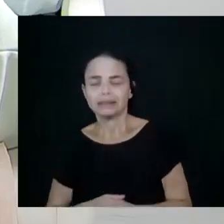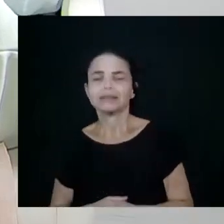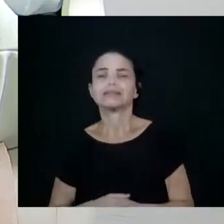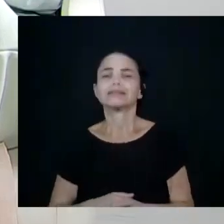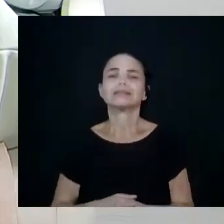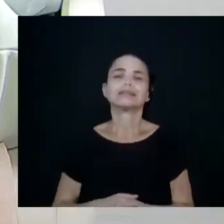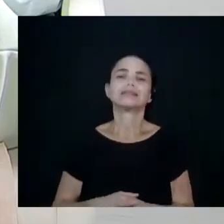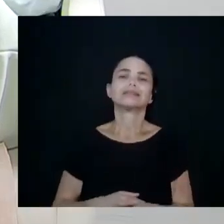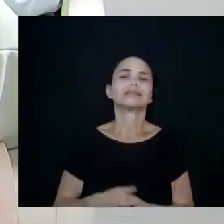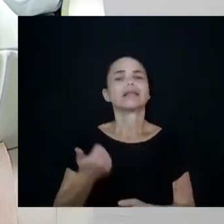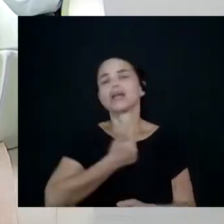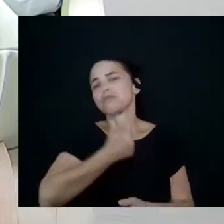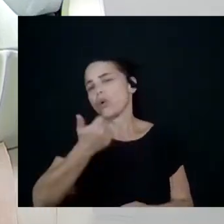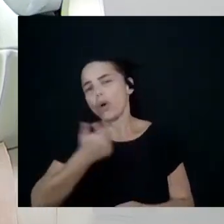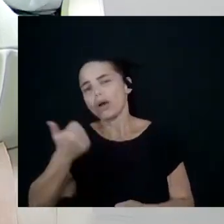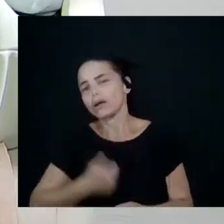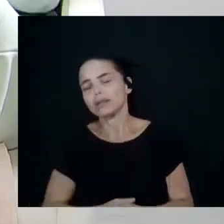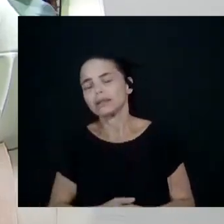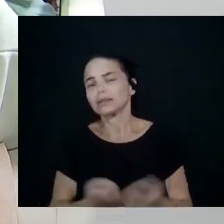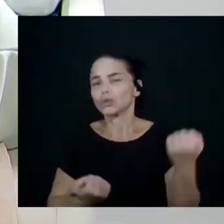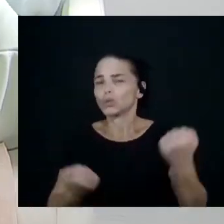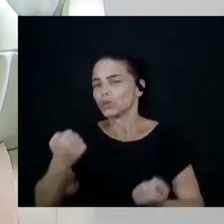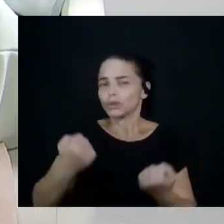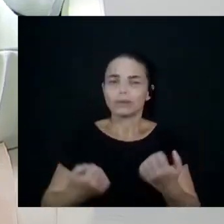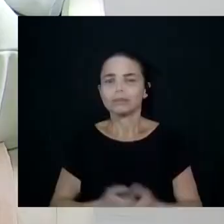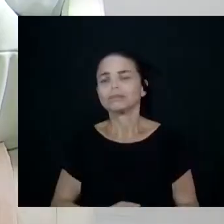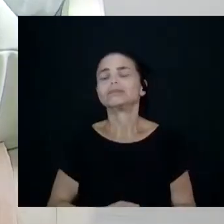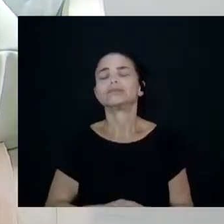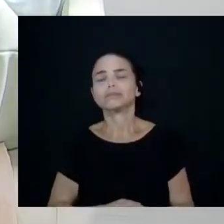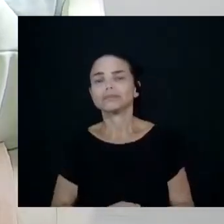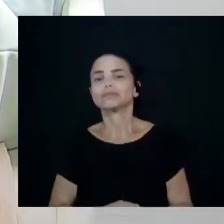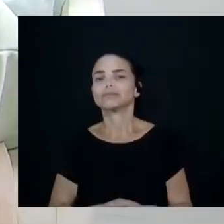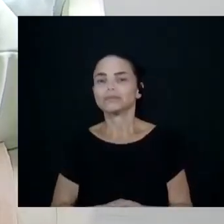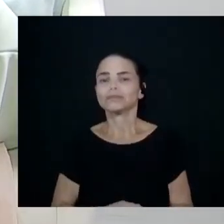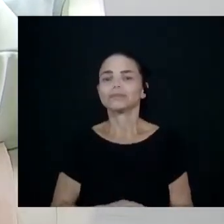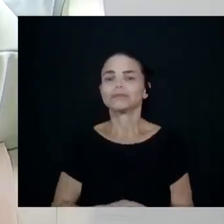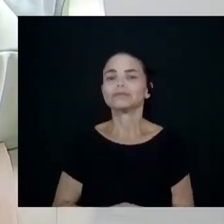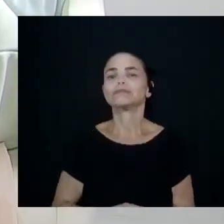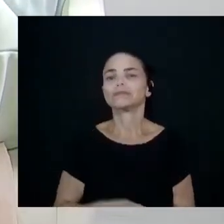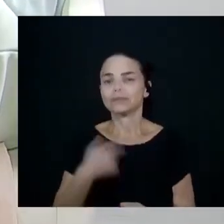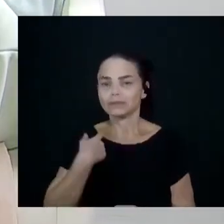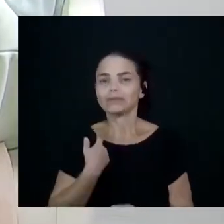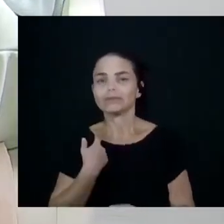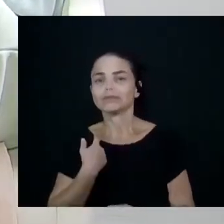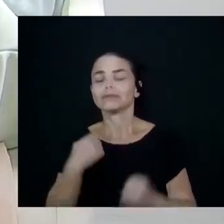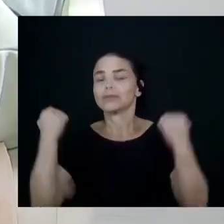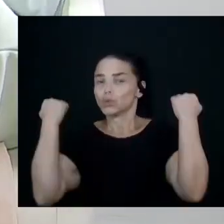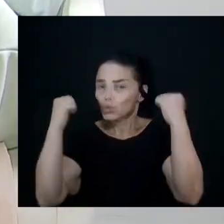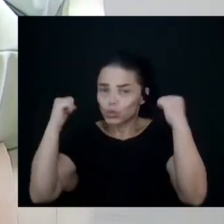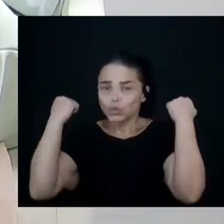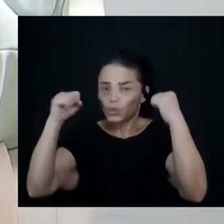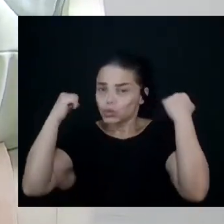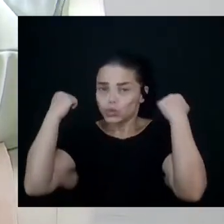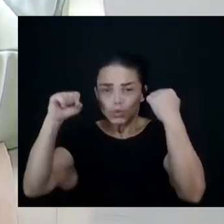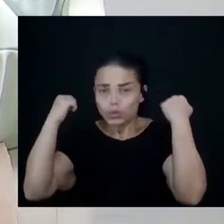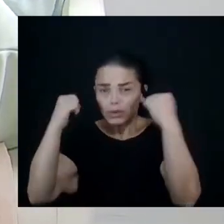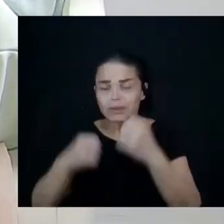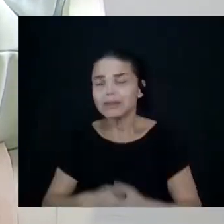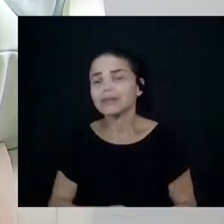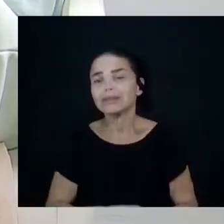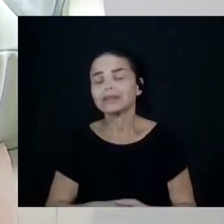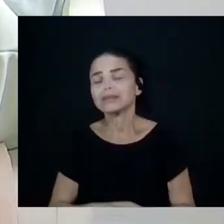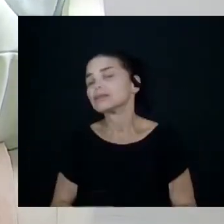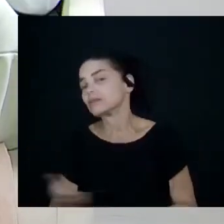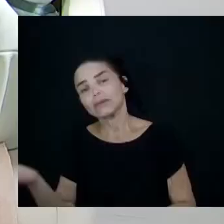Então, quem pode dar carona? Eu posso passar, te pegar, né? Vamos fazer uma academia? Vamos fazer alguma coisa?